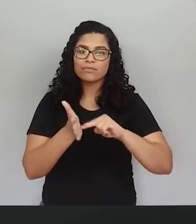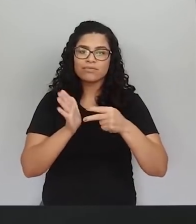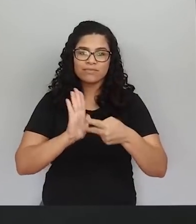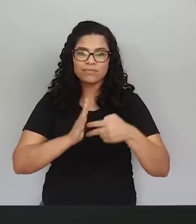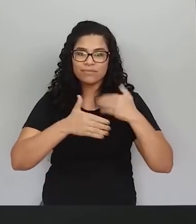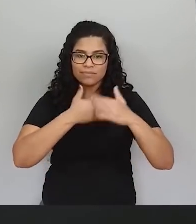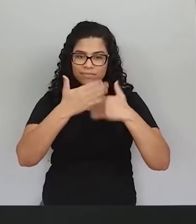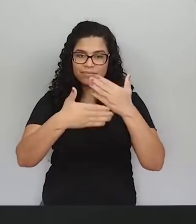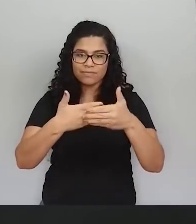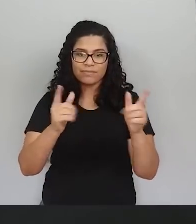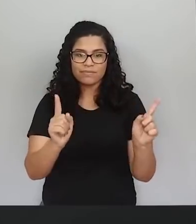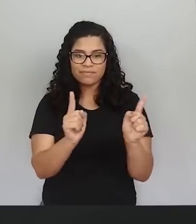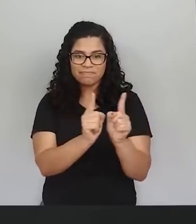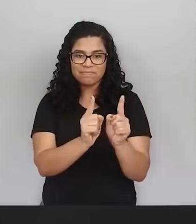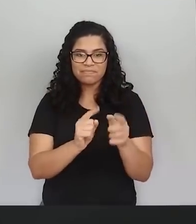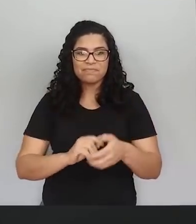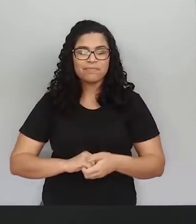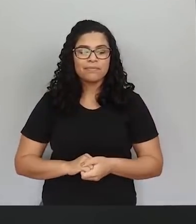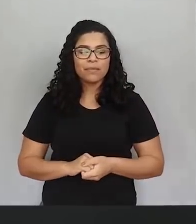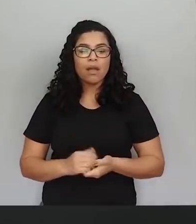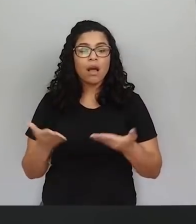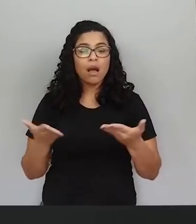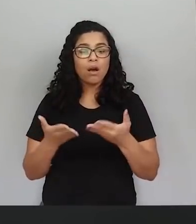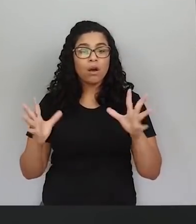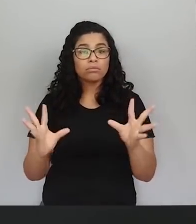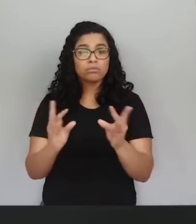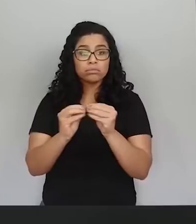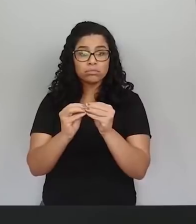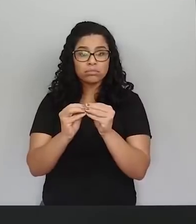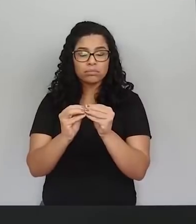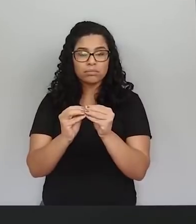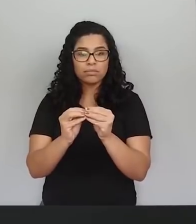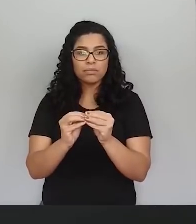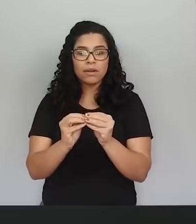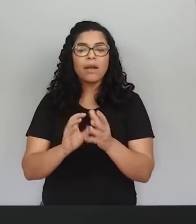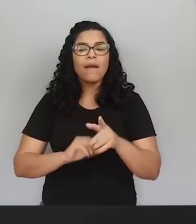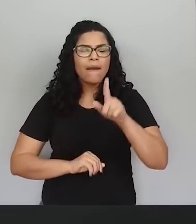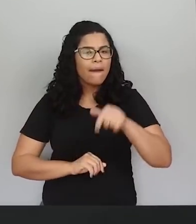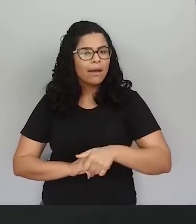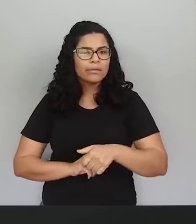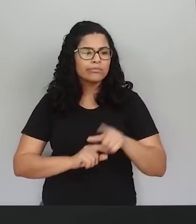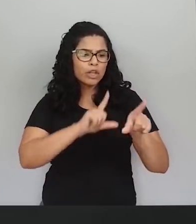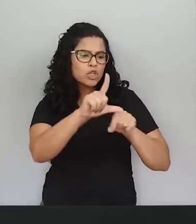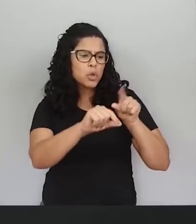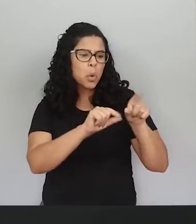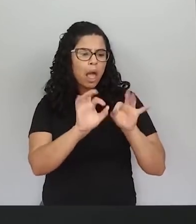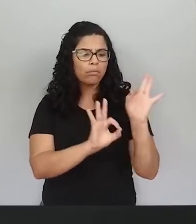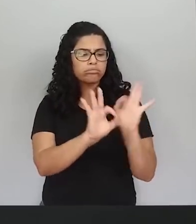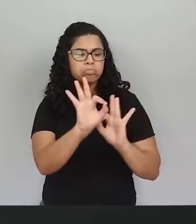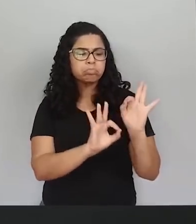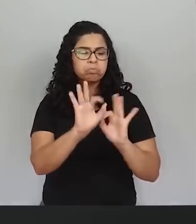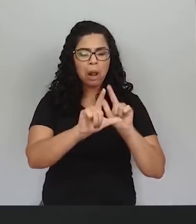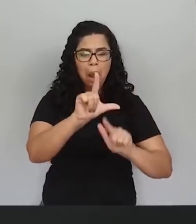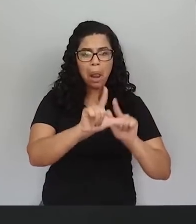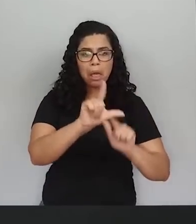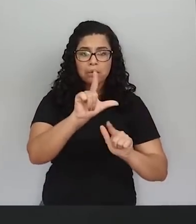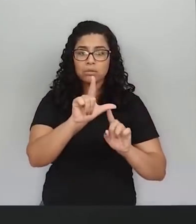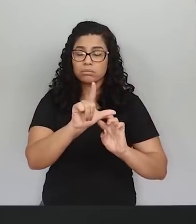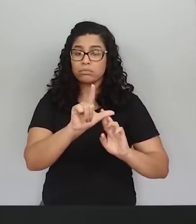estrangeirismo. Você já deve ter ouvido falar sobre isso ou na aula de português, ou na aula de inglês, ou nas duas aulas. Sabe por quê? Porque o processo